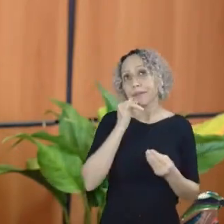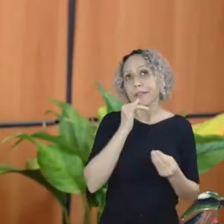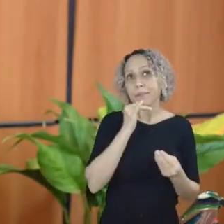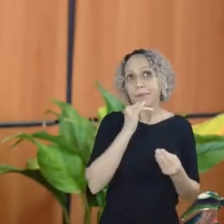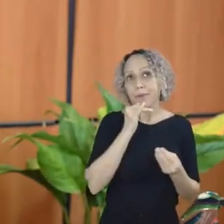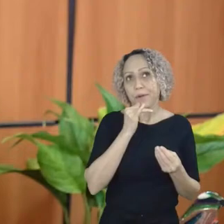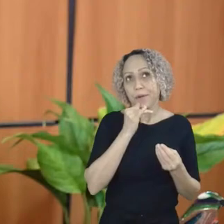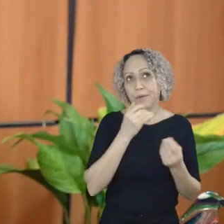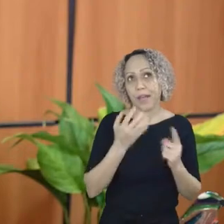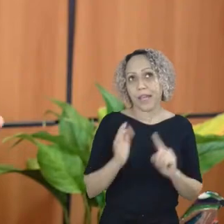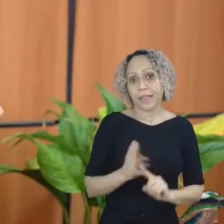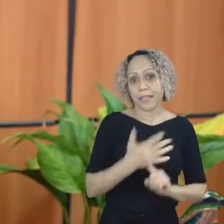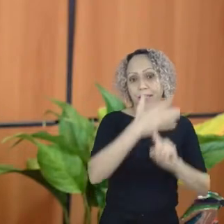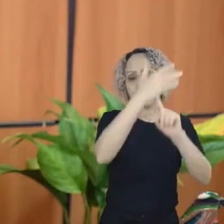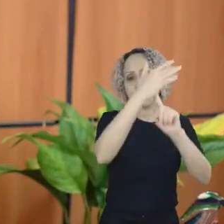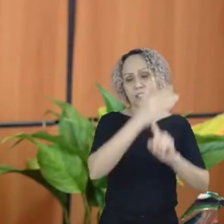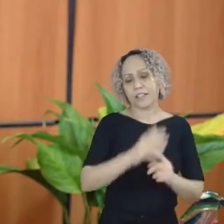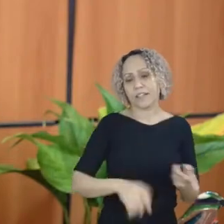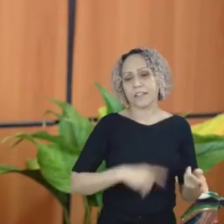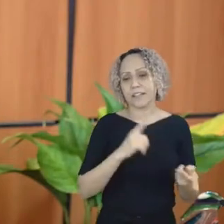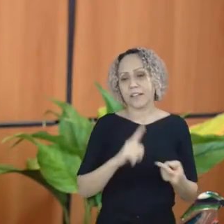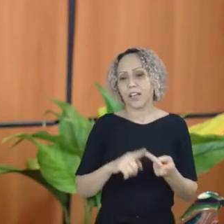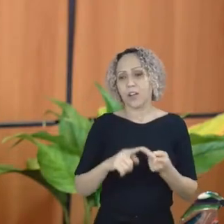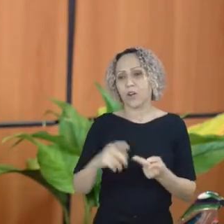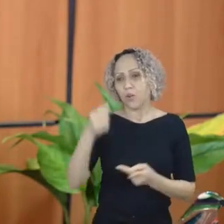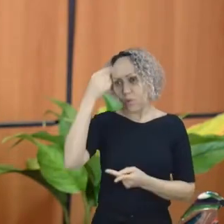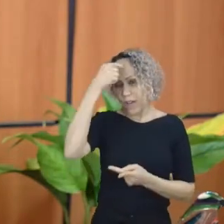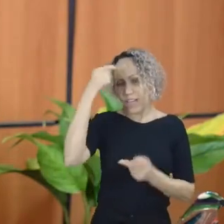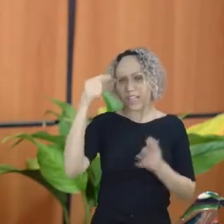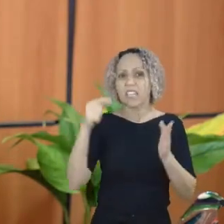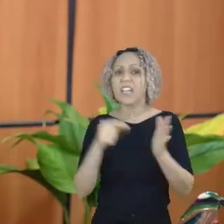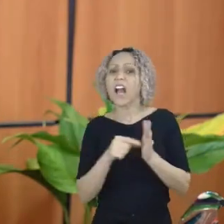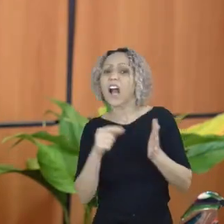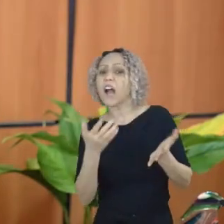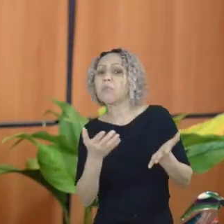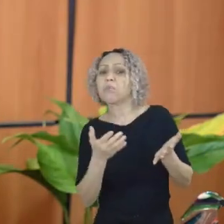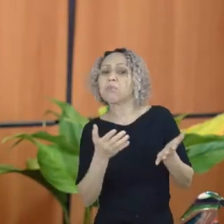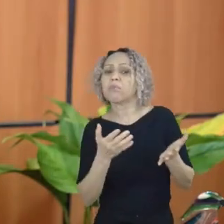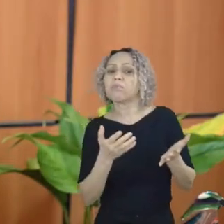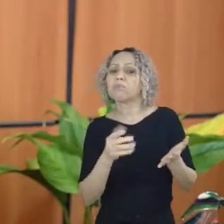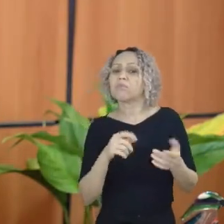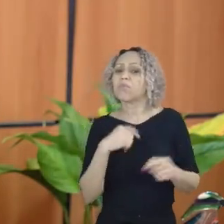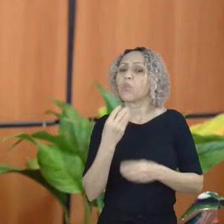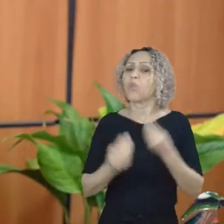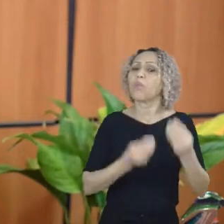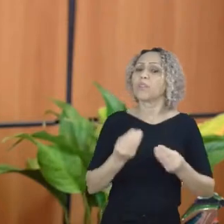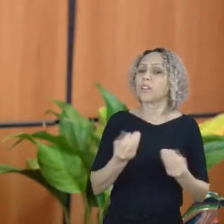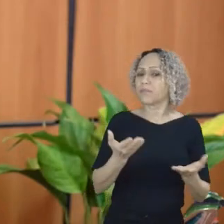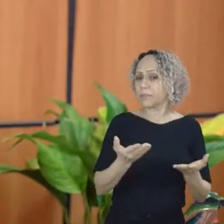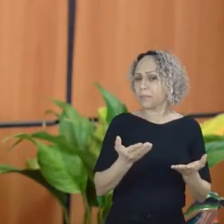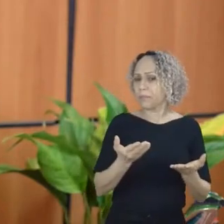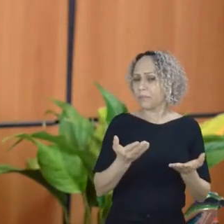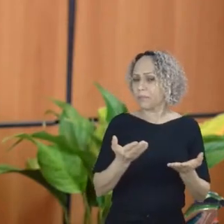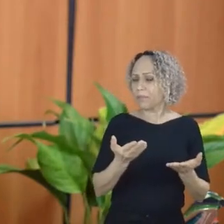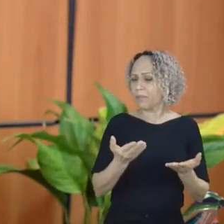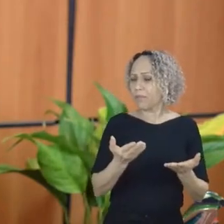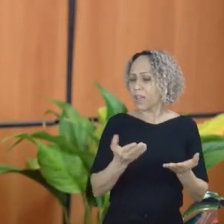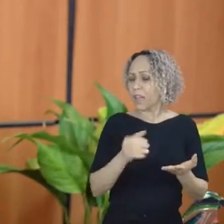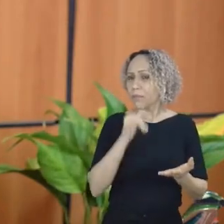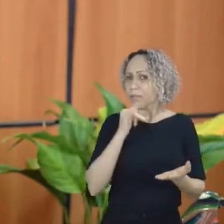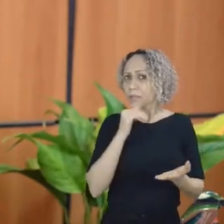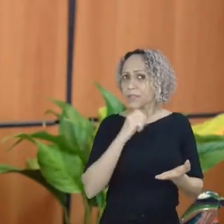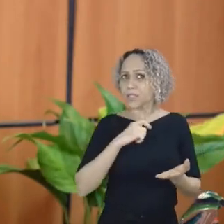artificial, criar um exército de pessoas que não terão o que fazer? Nós teremos que pensar, a sociedade precisa de um debate,